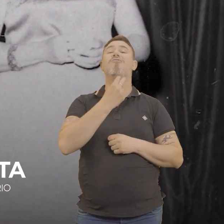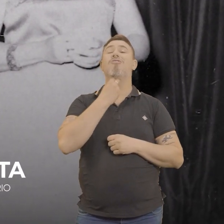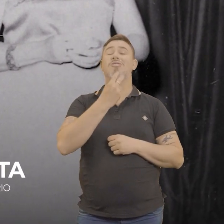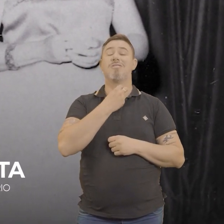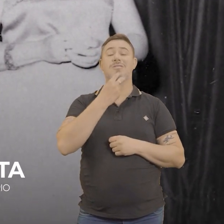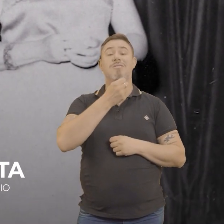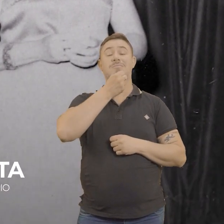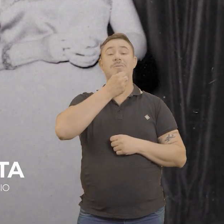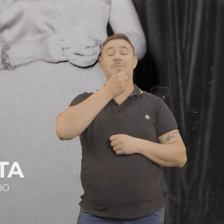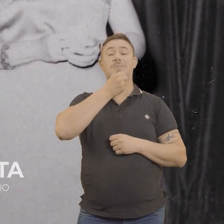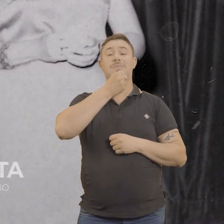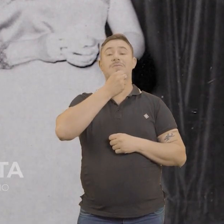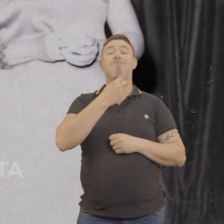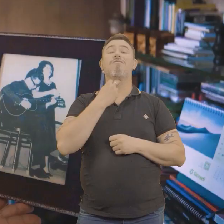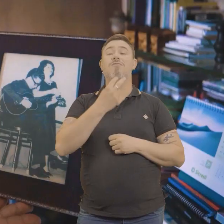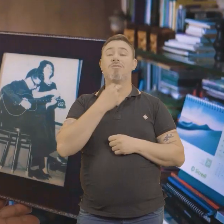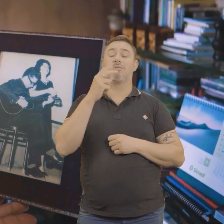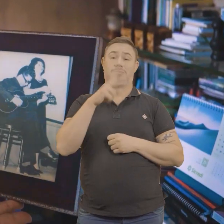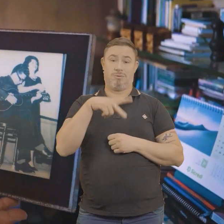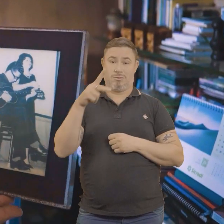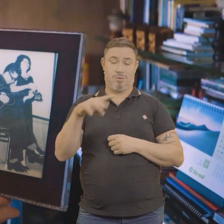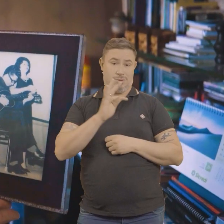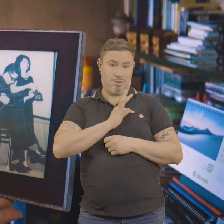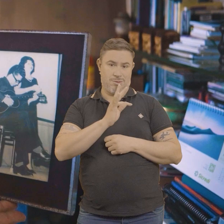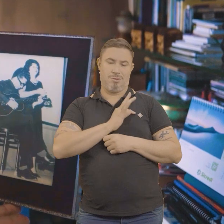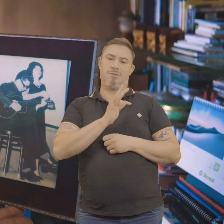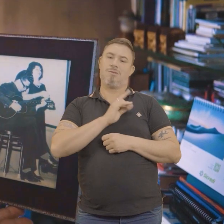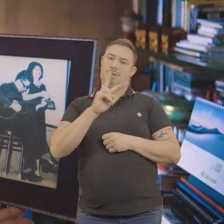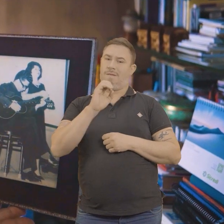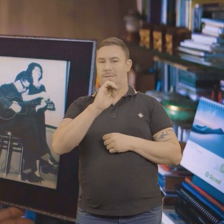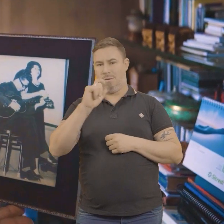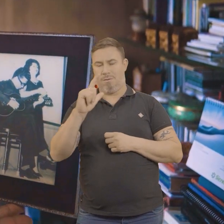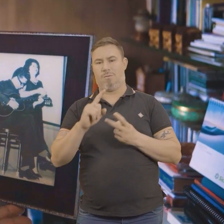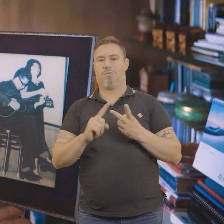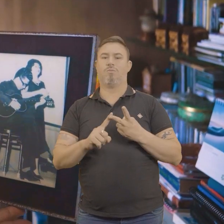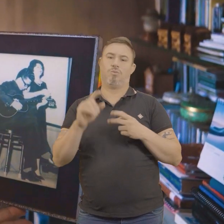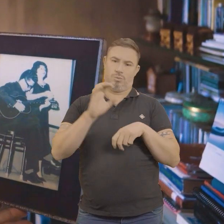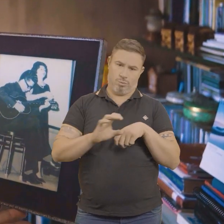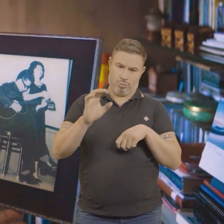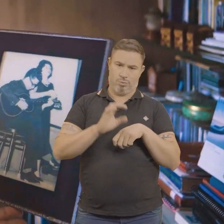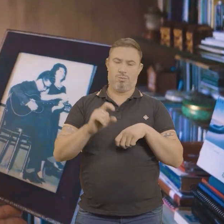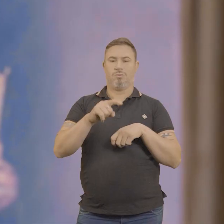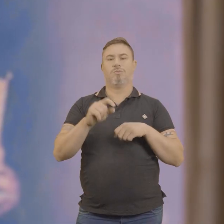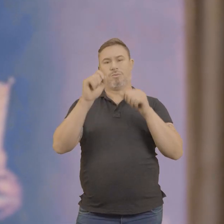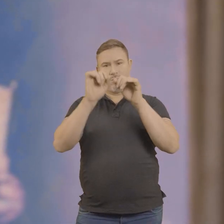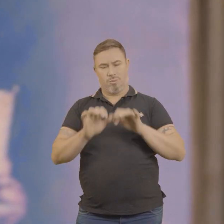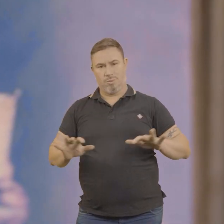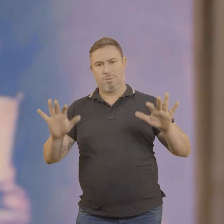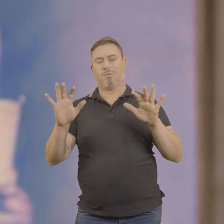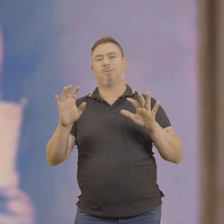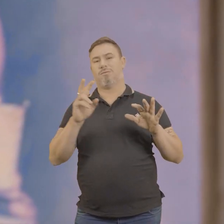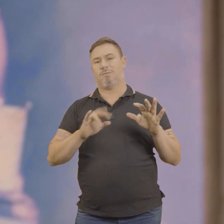preparadora vocal, professora de técnica vocal, tanto dos cursos de graduação da UES,